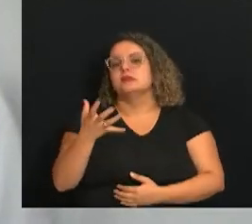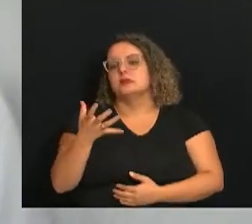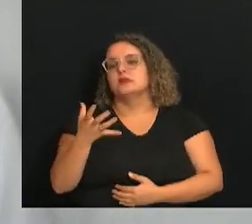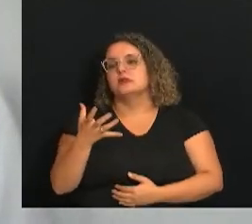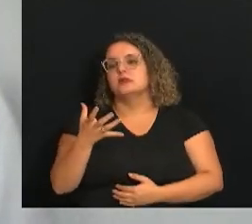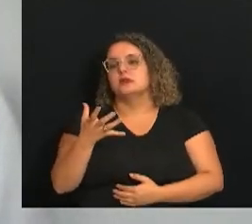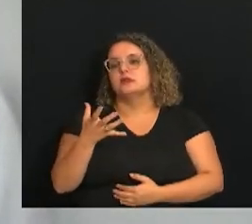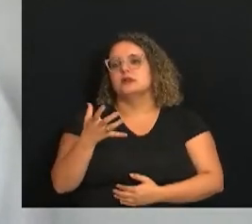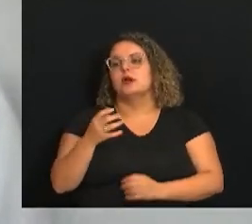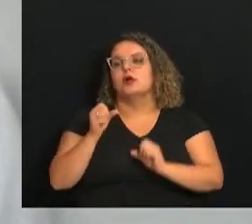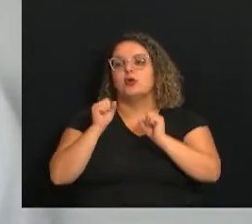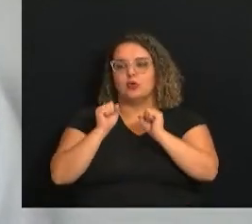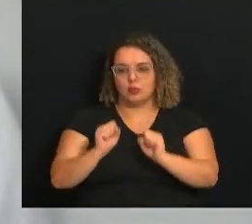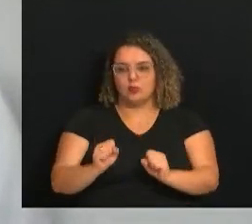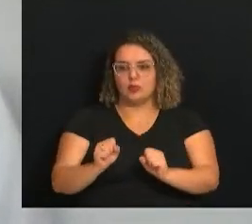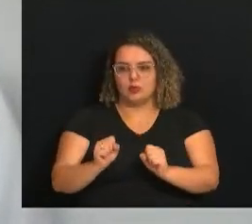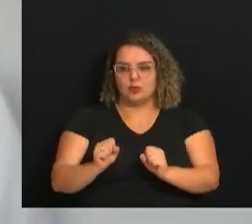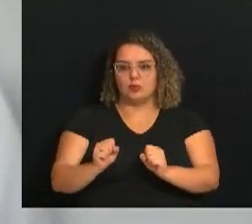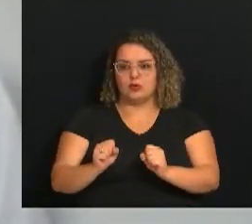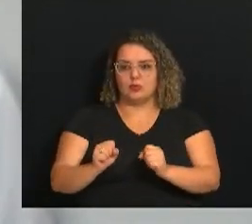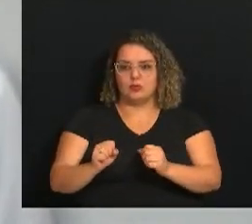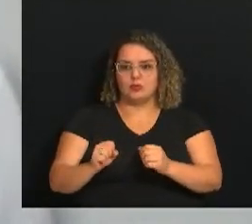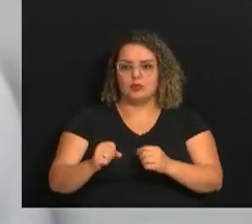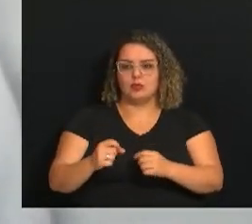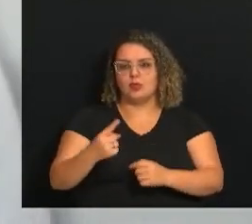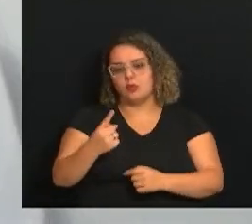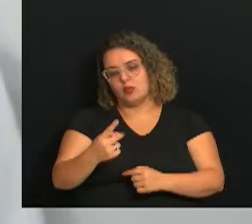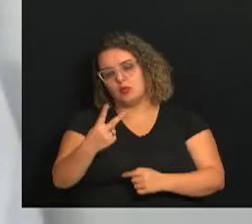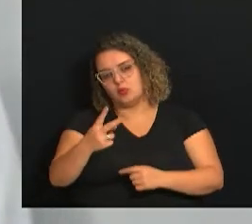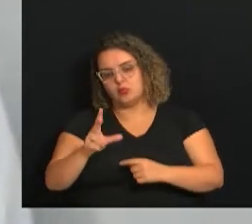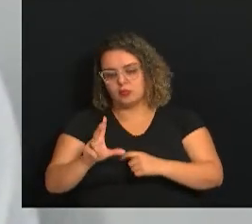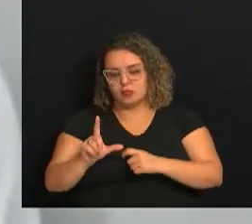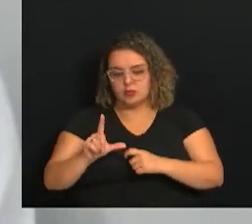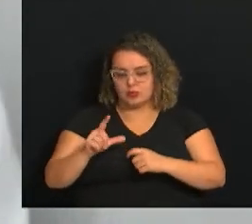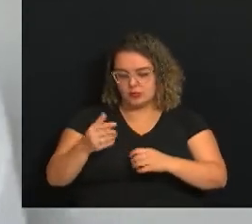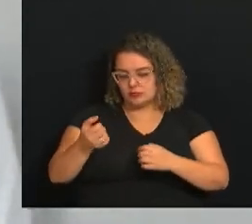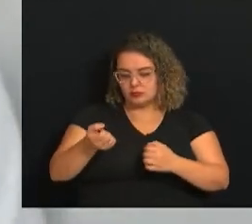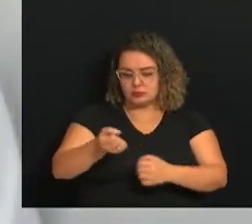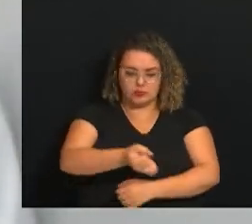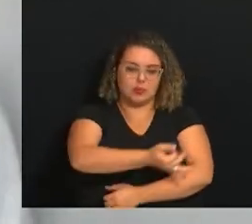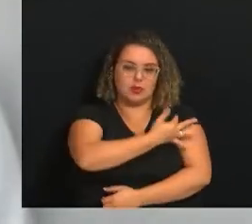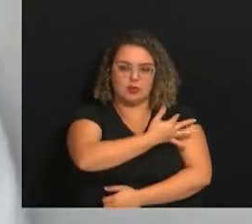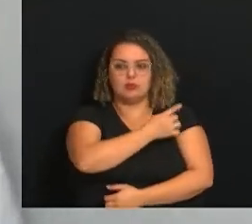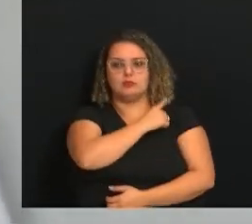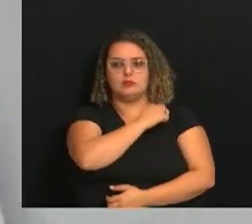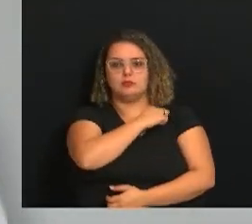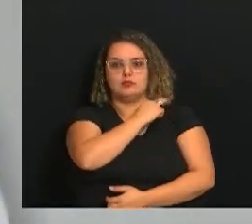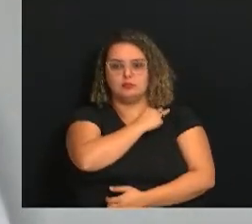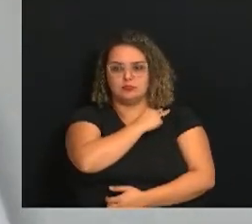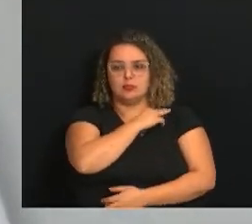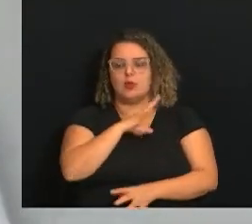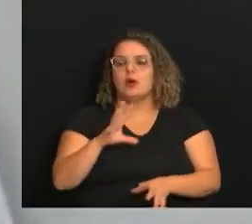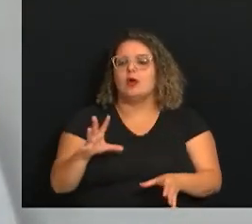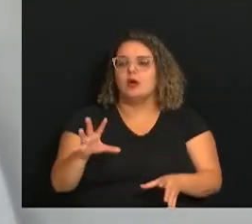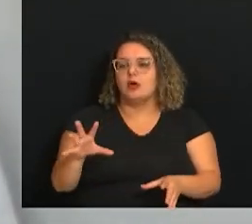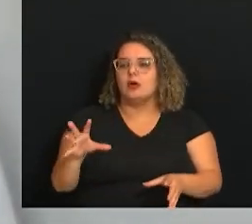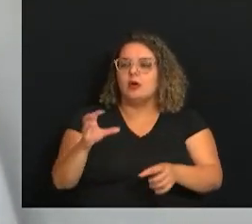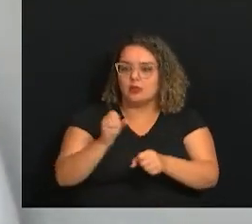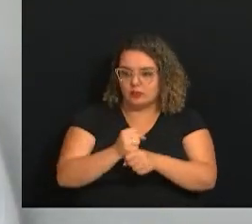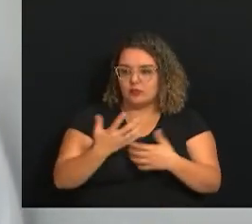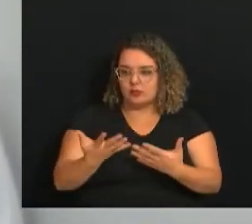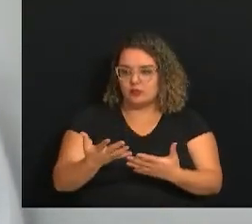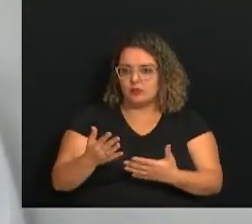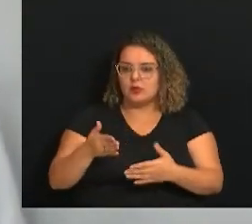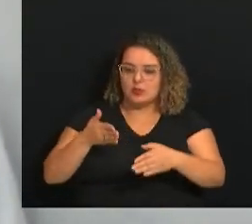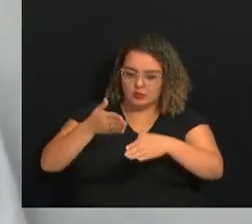ele poderia pular mais 1 ou 2 anos e acabar o ensino médio, né? Concluir o ensino médio e ir para a